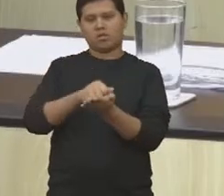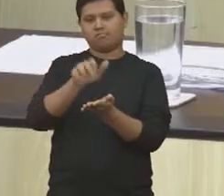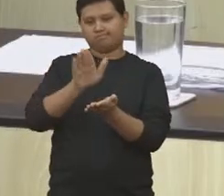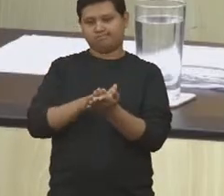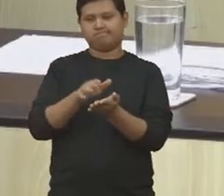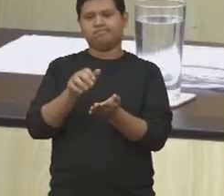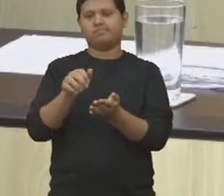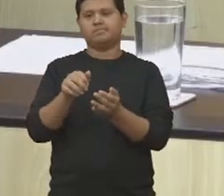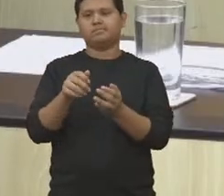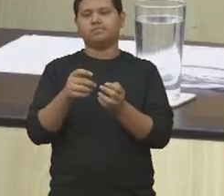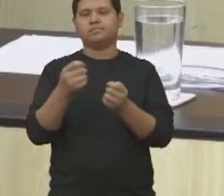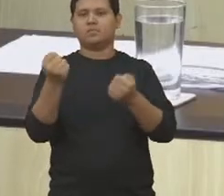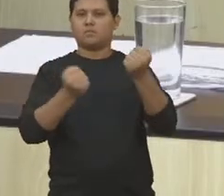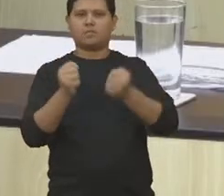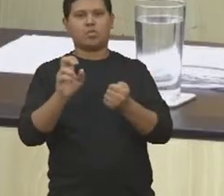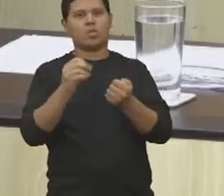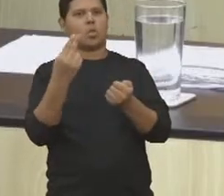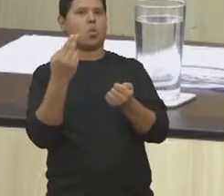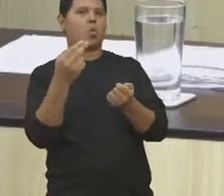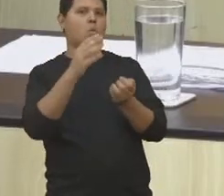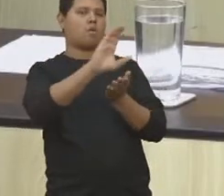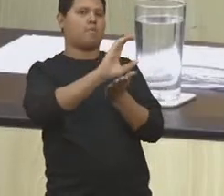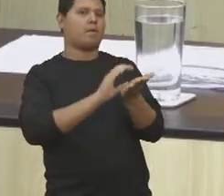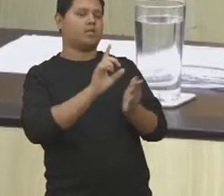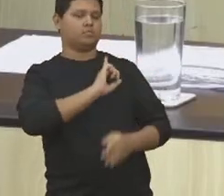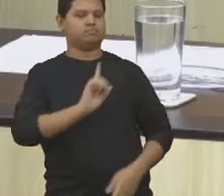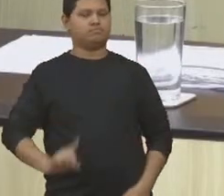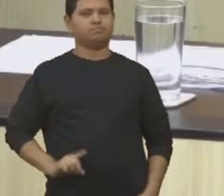se não tem emendas de deputados federais e estaduais.